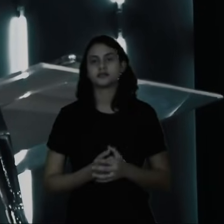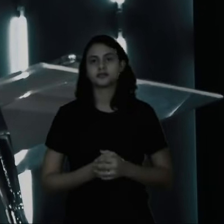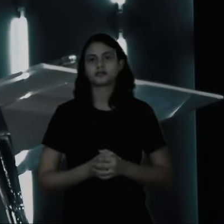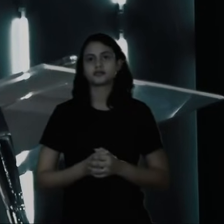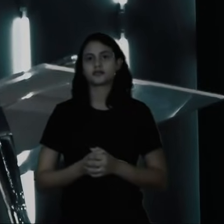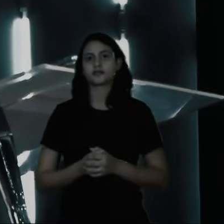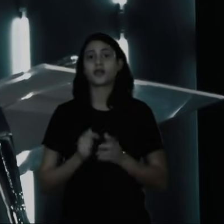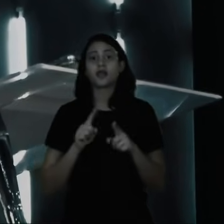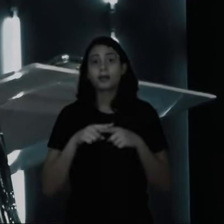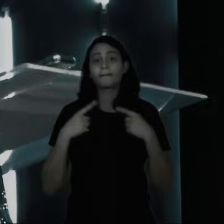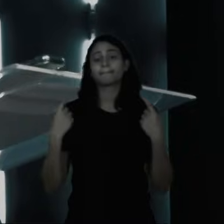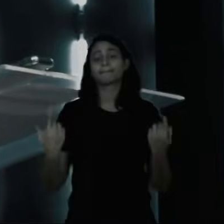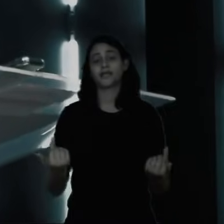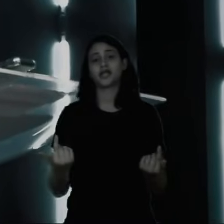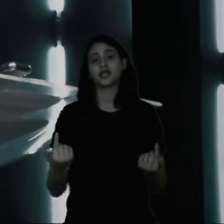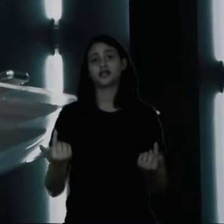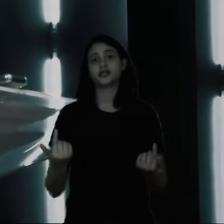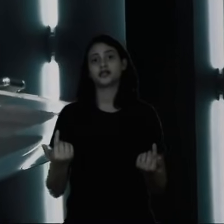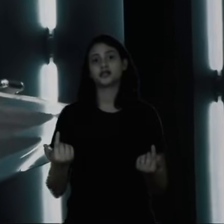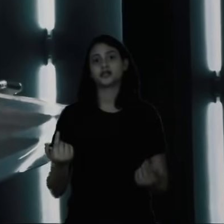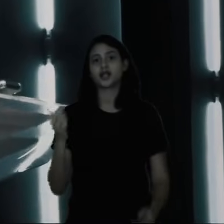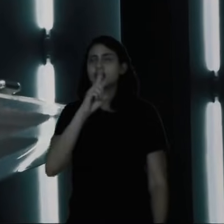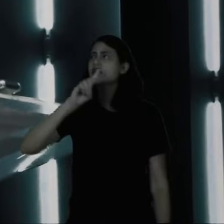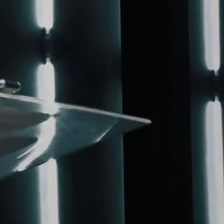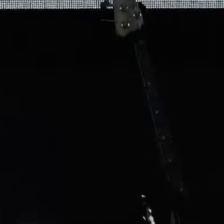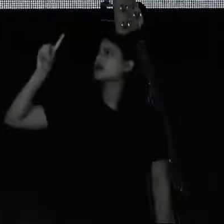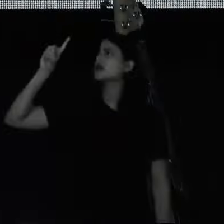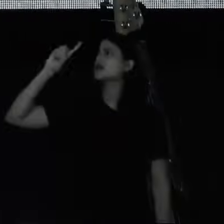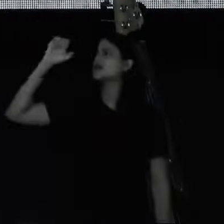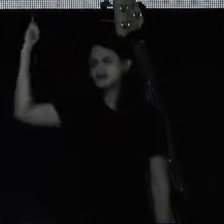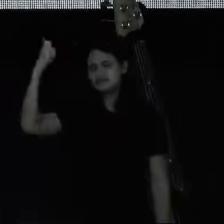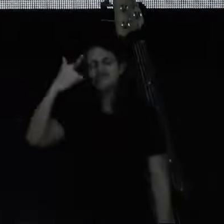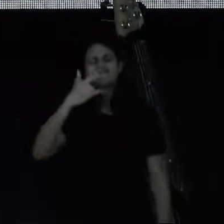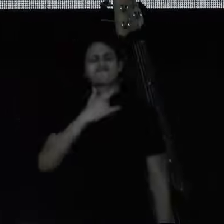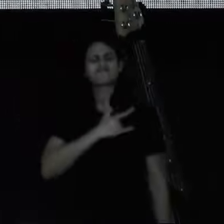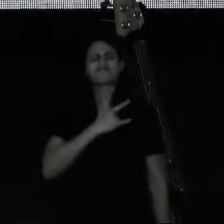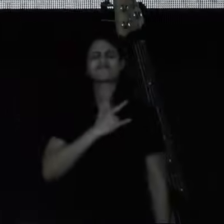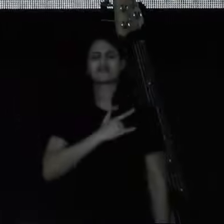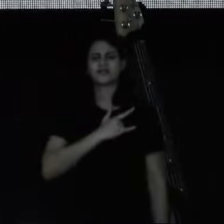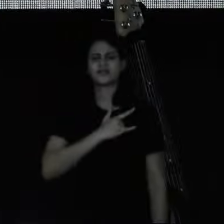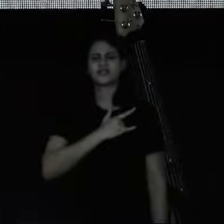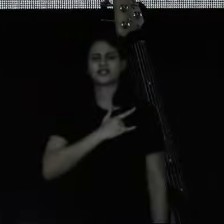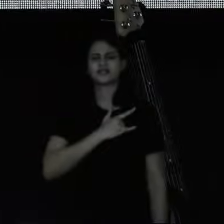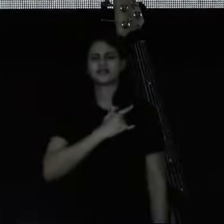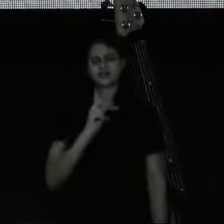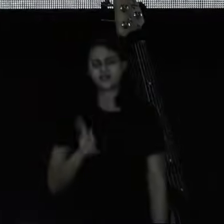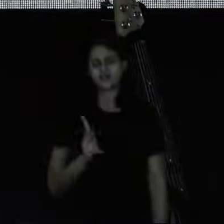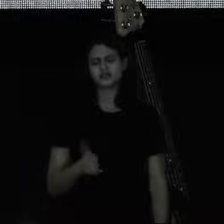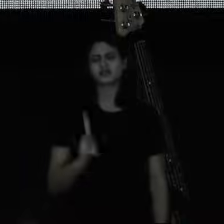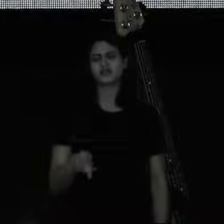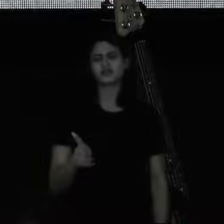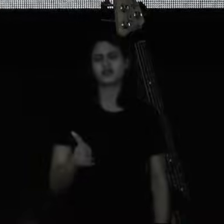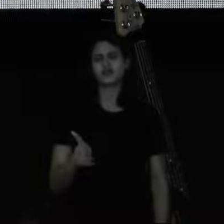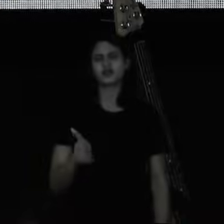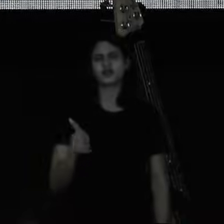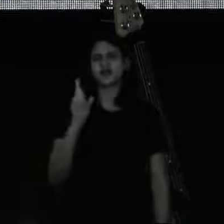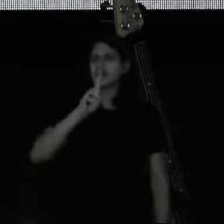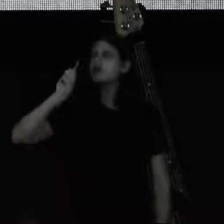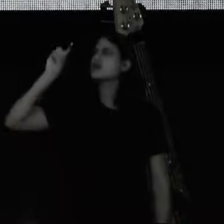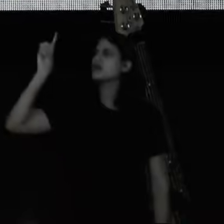Mas ainda assim, Ele te ama. Ainda assim, Ele só está esperando você